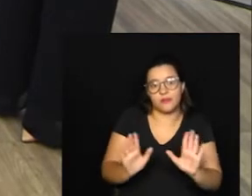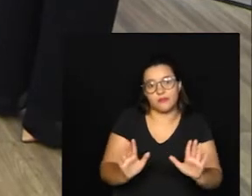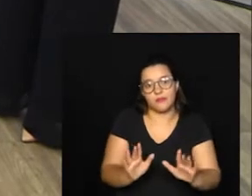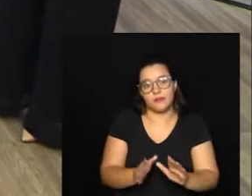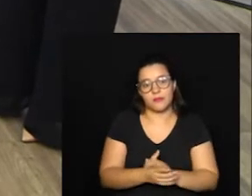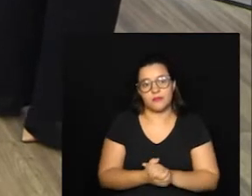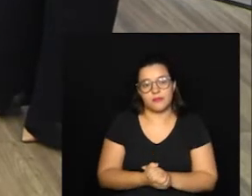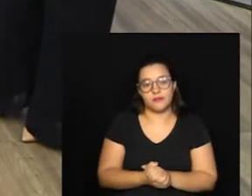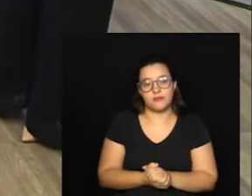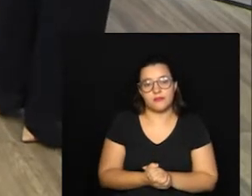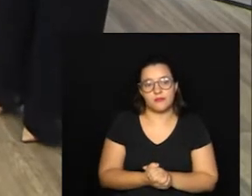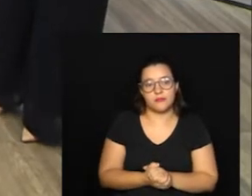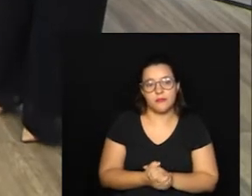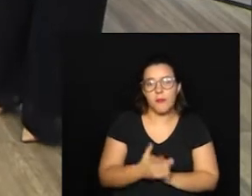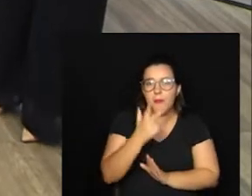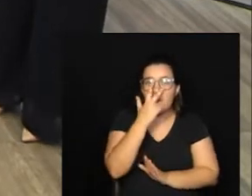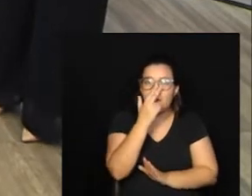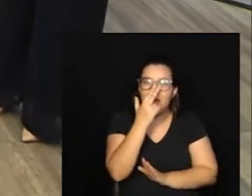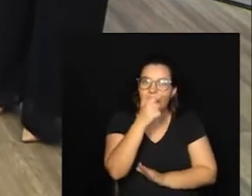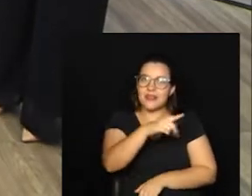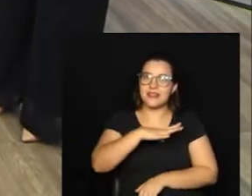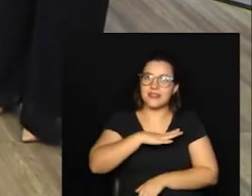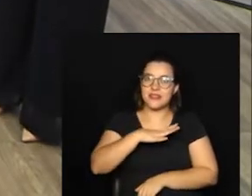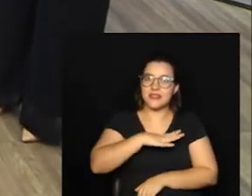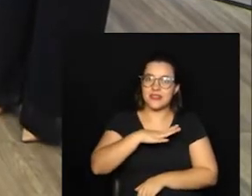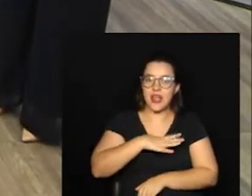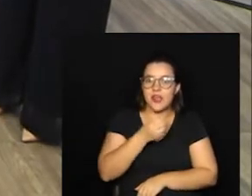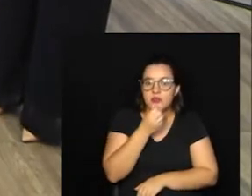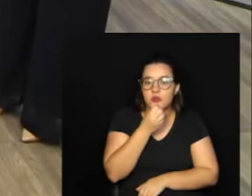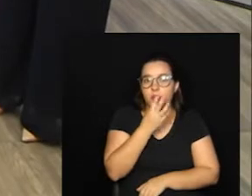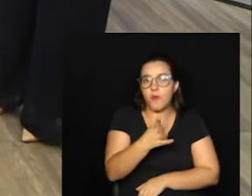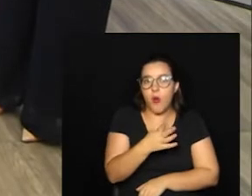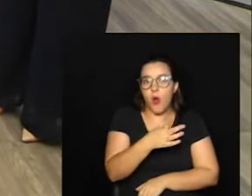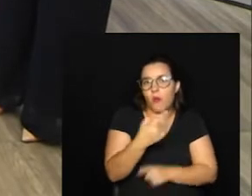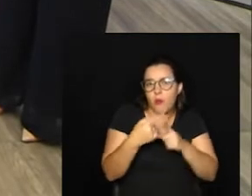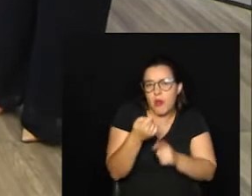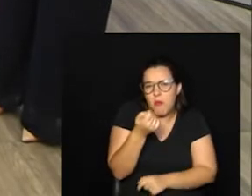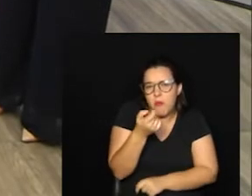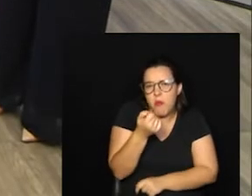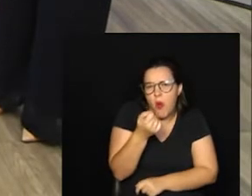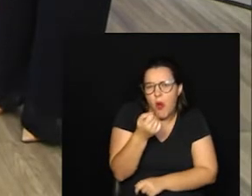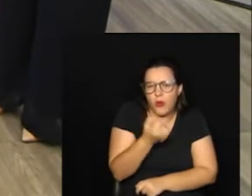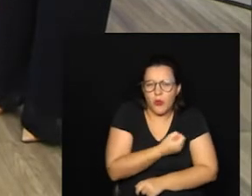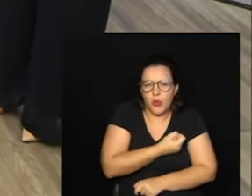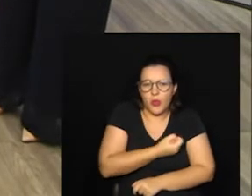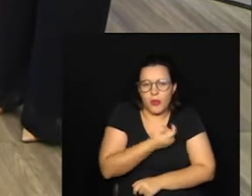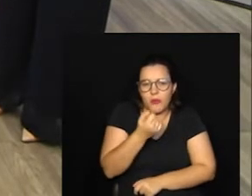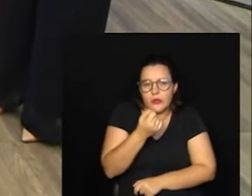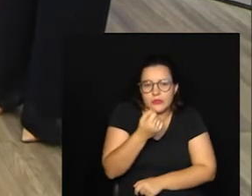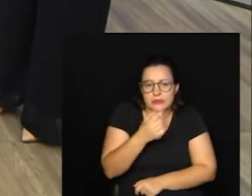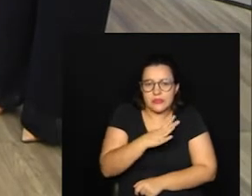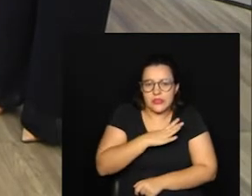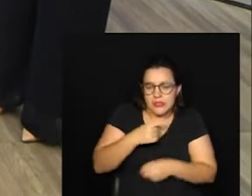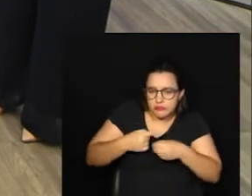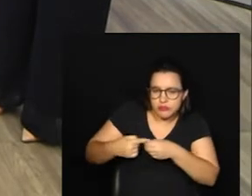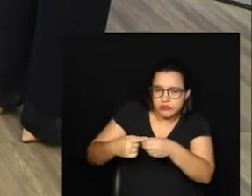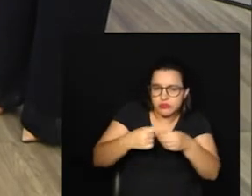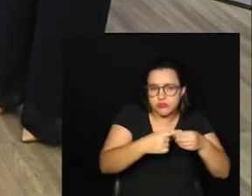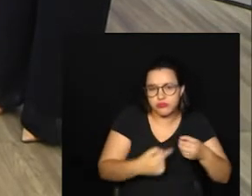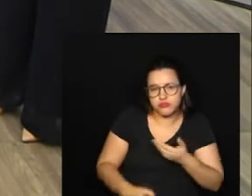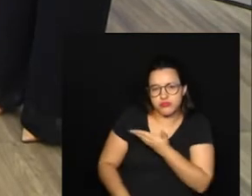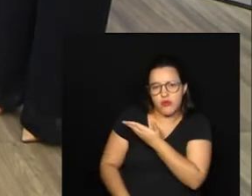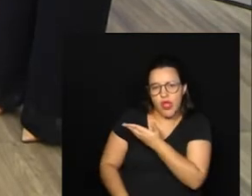pode considerar cidades modelo, né, aqui na região metropolitana de Campinas, Pedreira, Olambra e Morungaba, ainda na casa